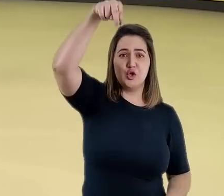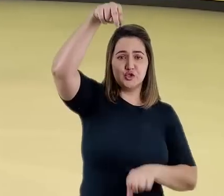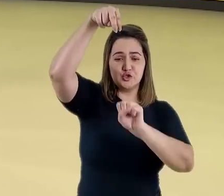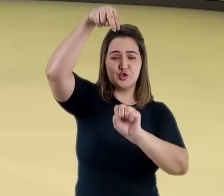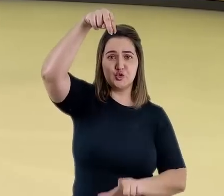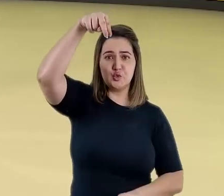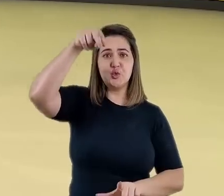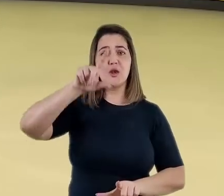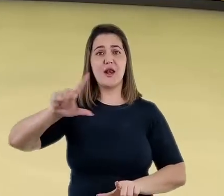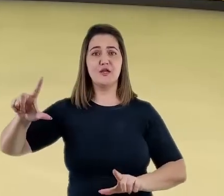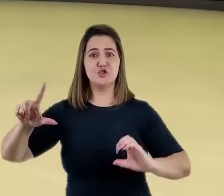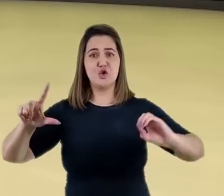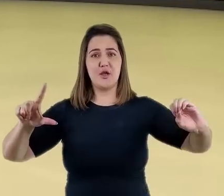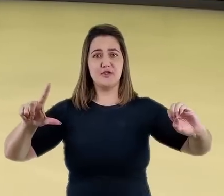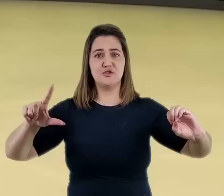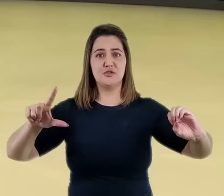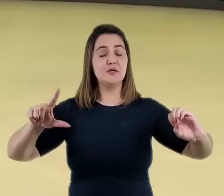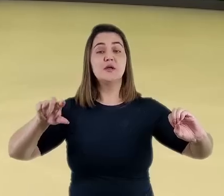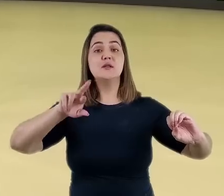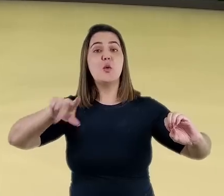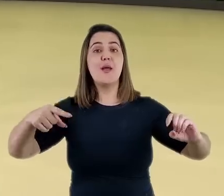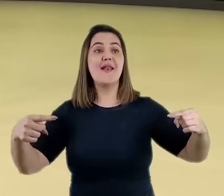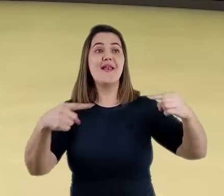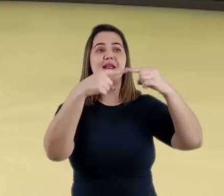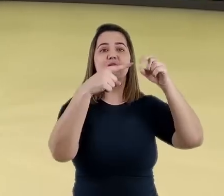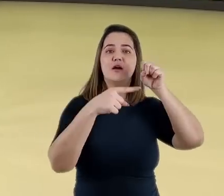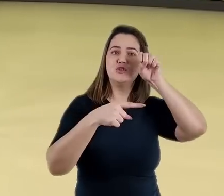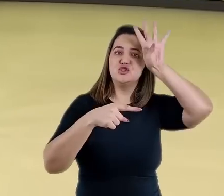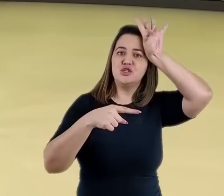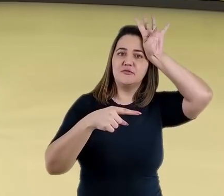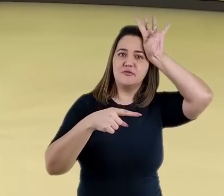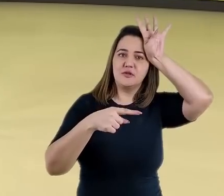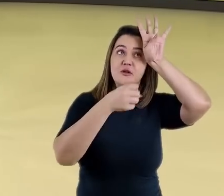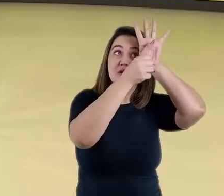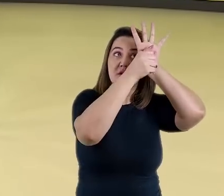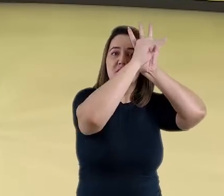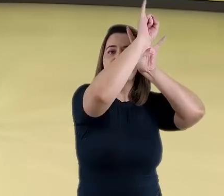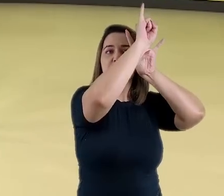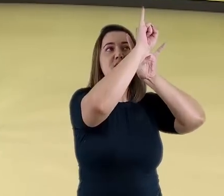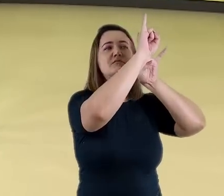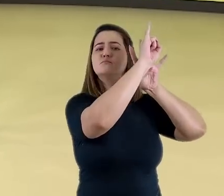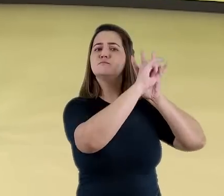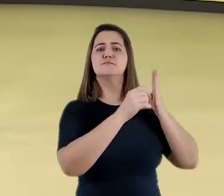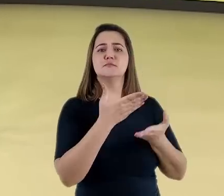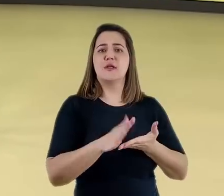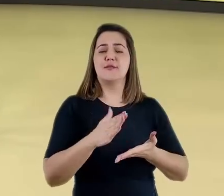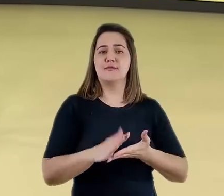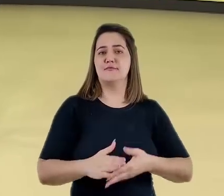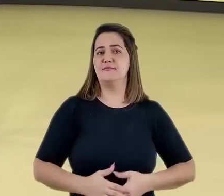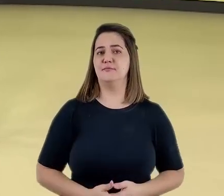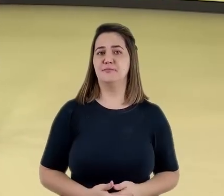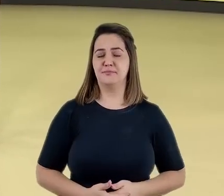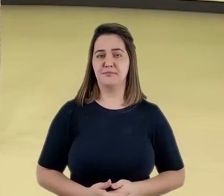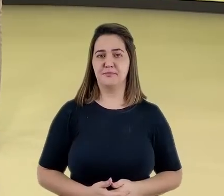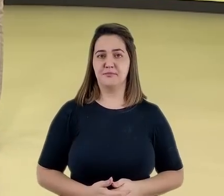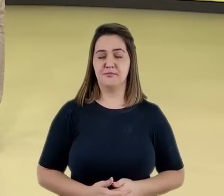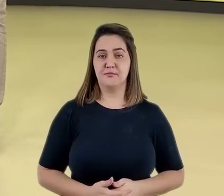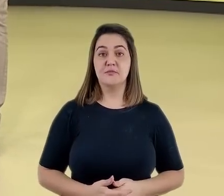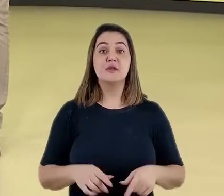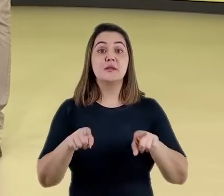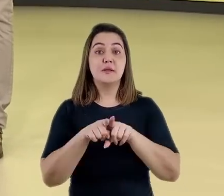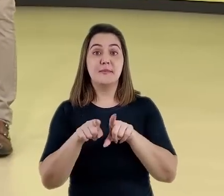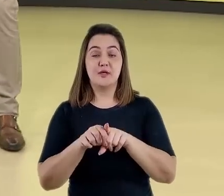4 pontos, norte, sul, leste e oeste, e não com os 4 chifres anteriores, que, como eu expliquei, seriam os 4 generais de